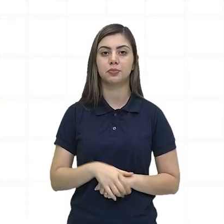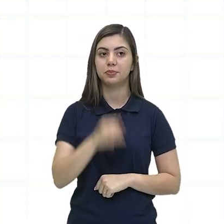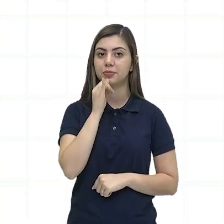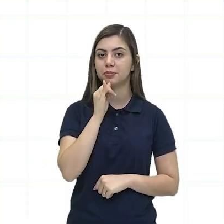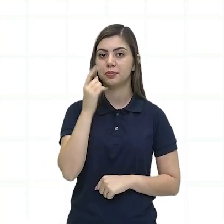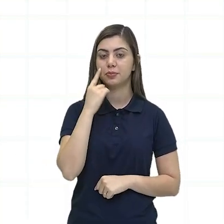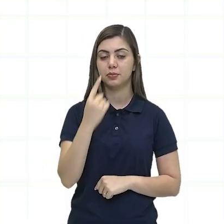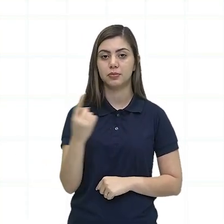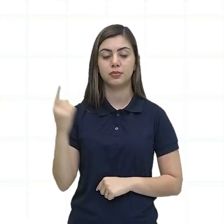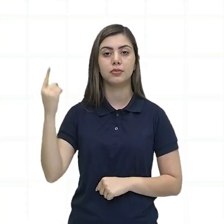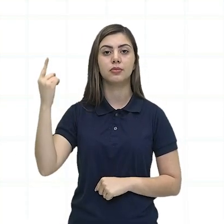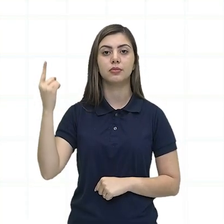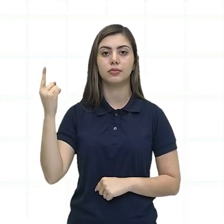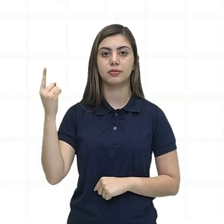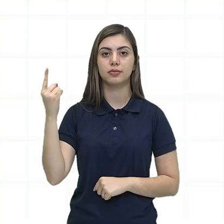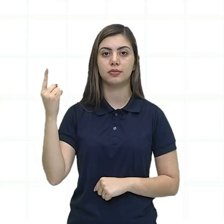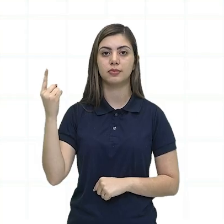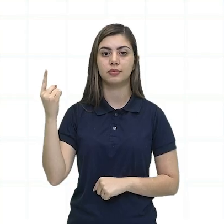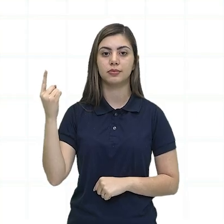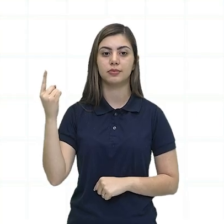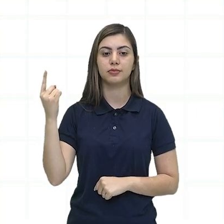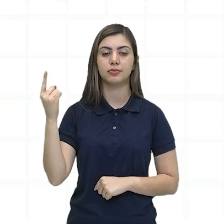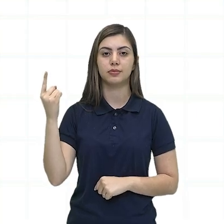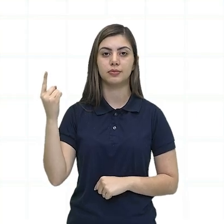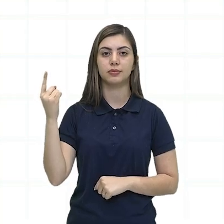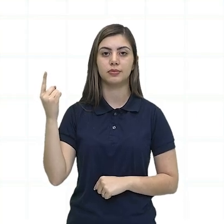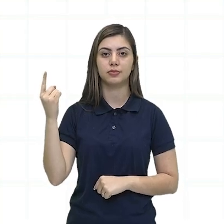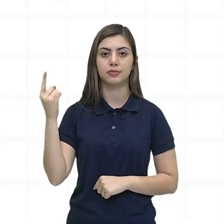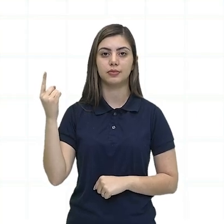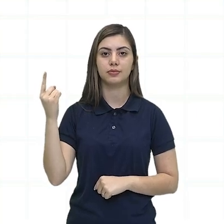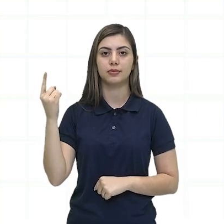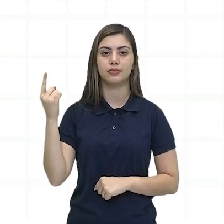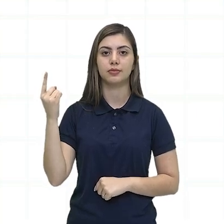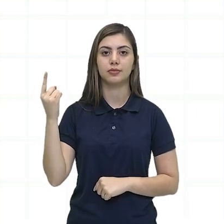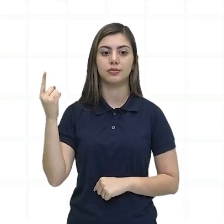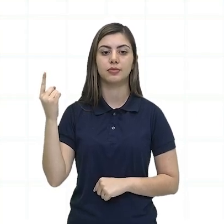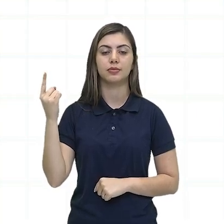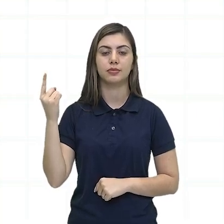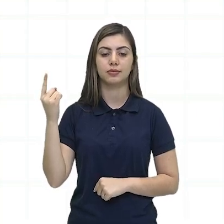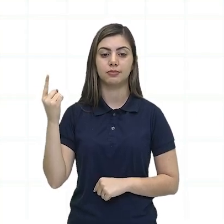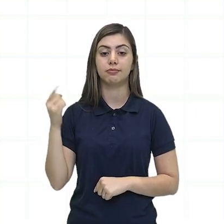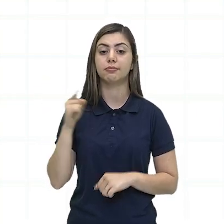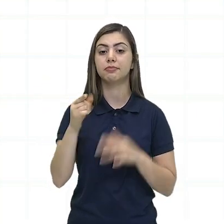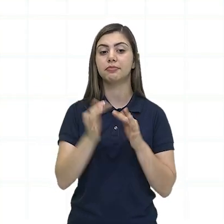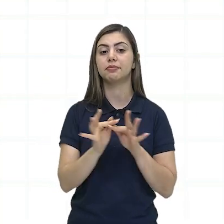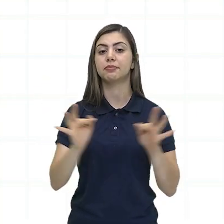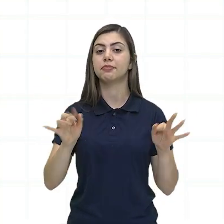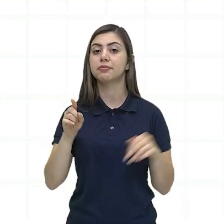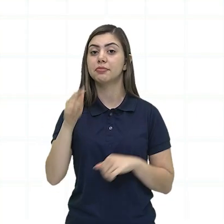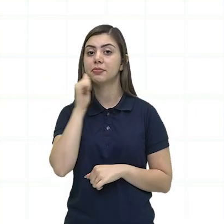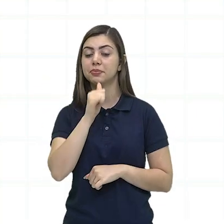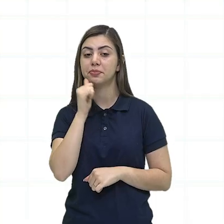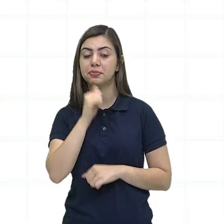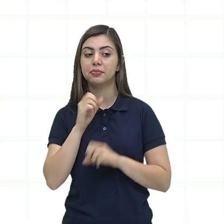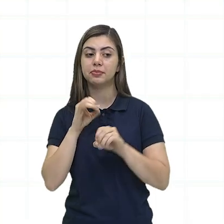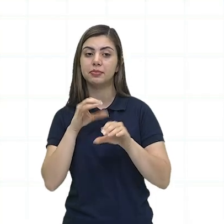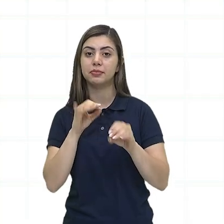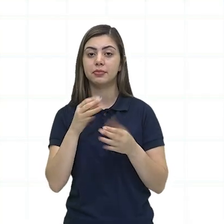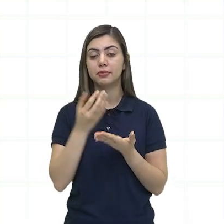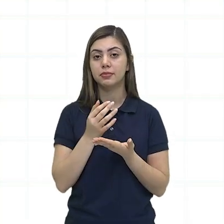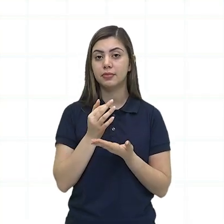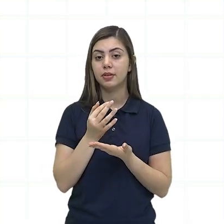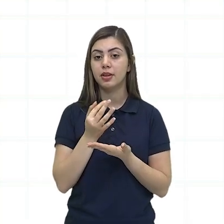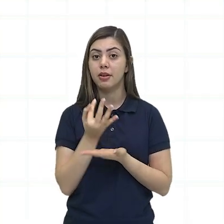Italian food? Does she teach French at the university? Ela ensina francês na universidade. Você prefere